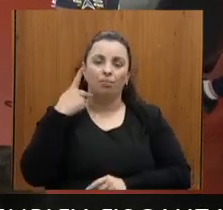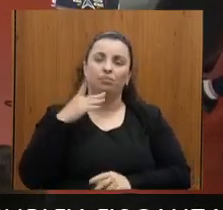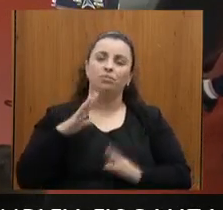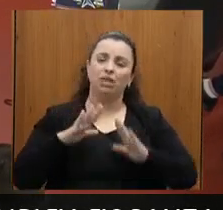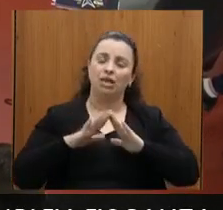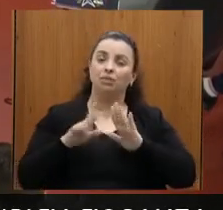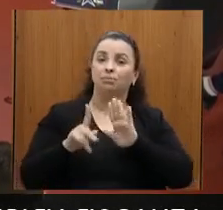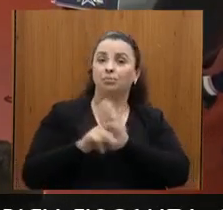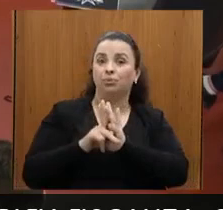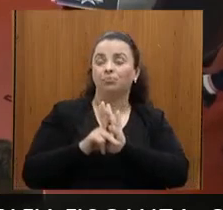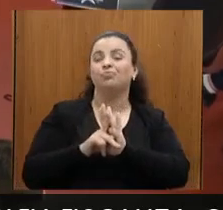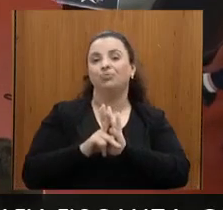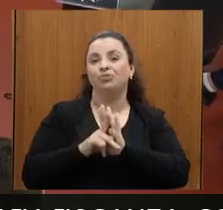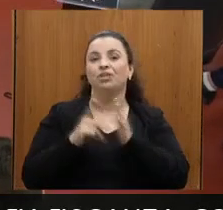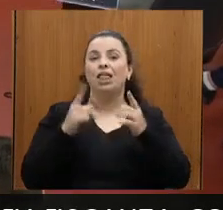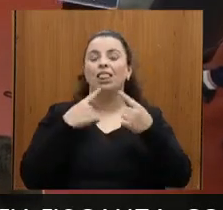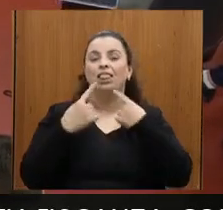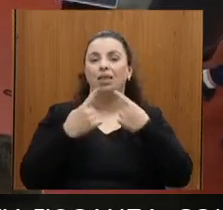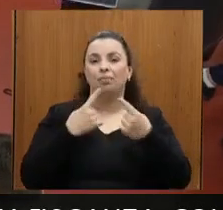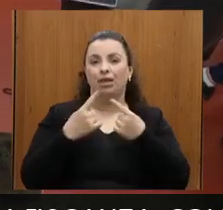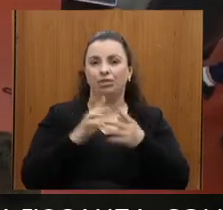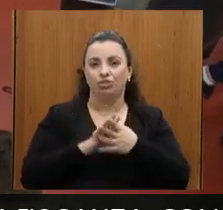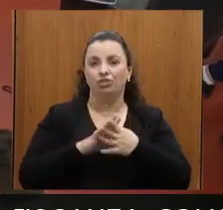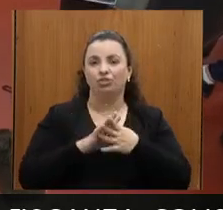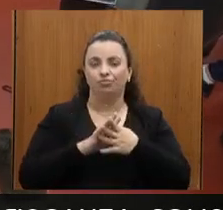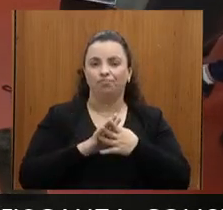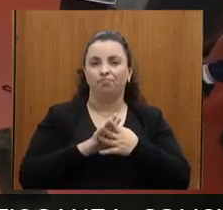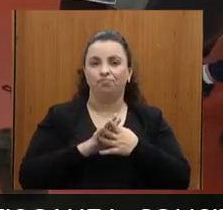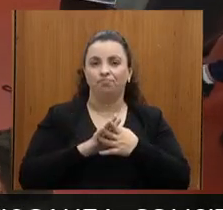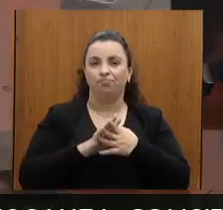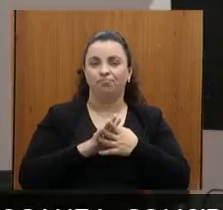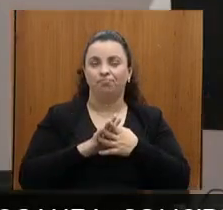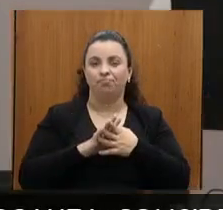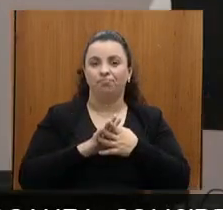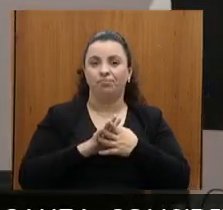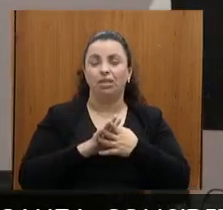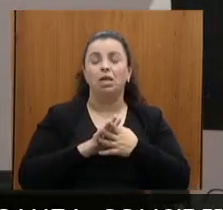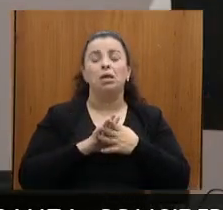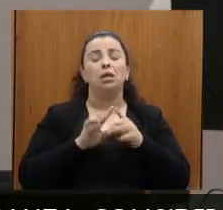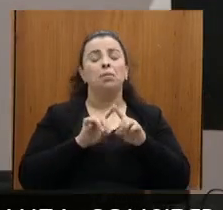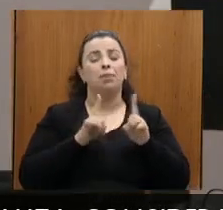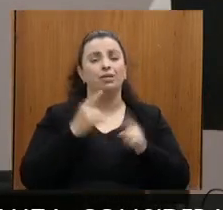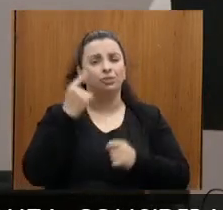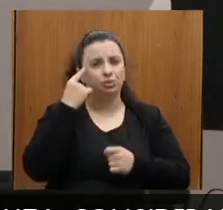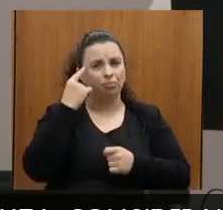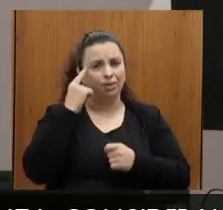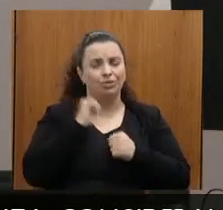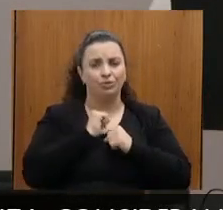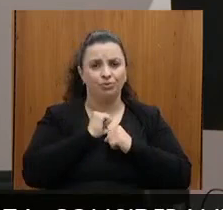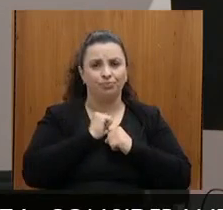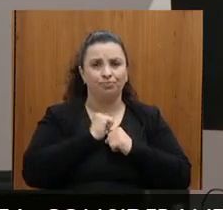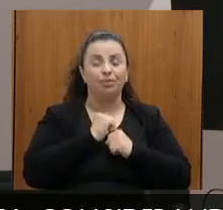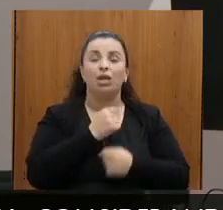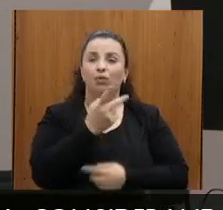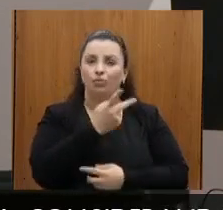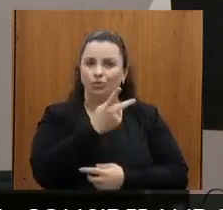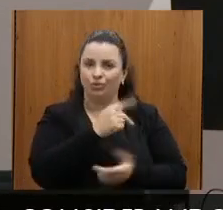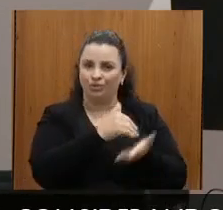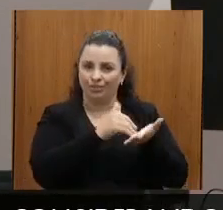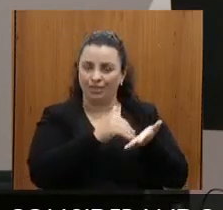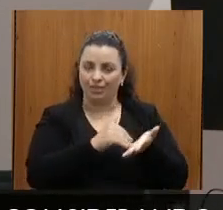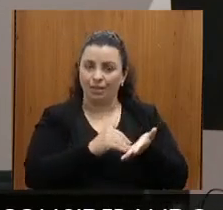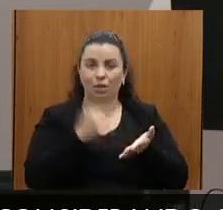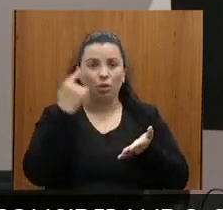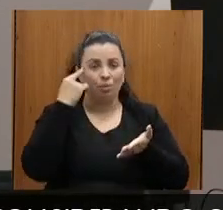Mas acho, secretário Igor e secretária Luísa, que é chegando um momento para Minas Gerais de muita